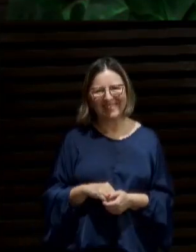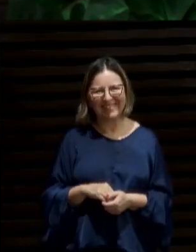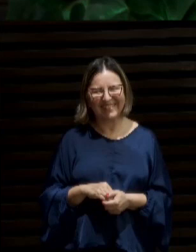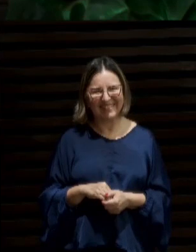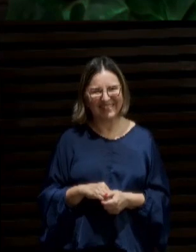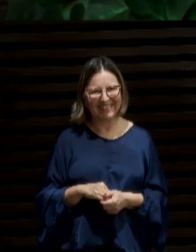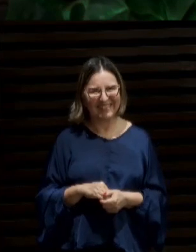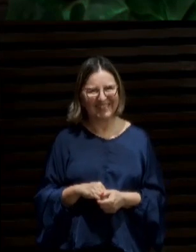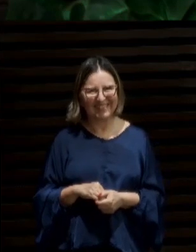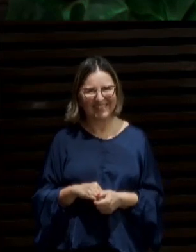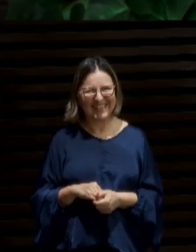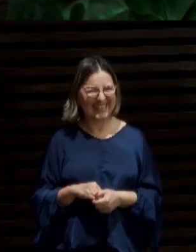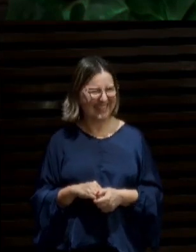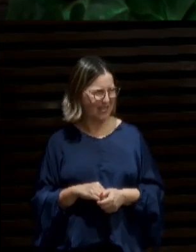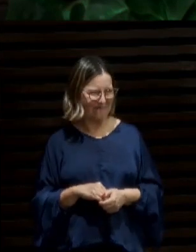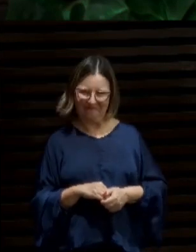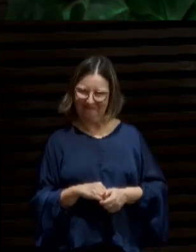Esse povo ruim de vinho.